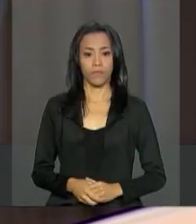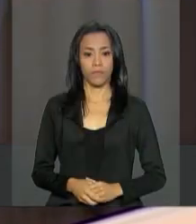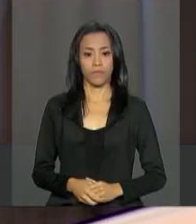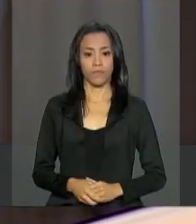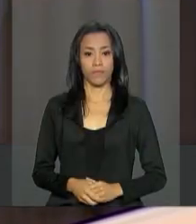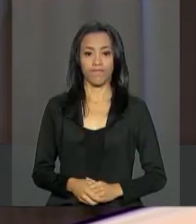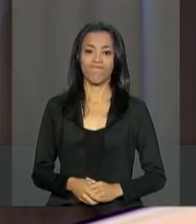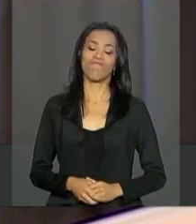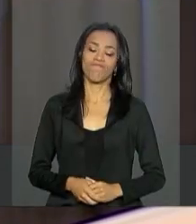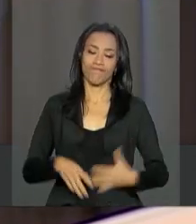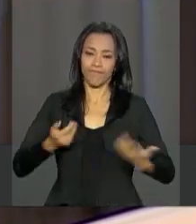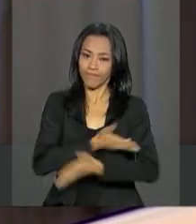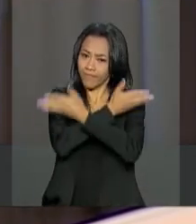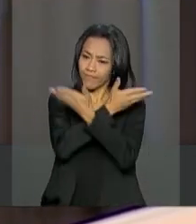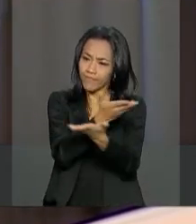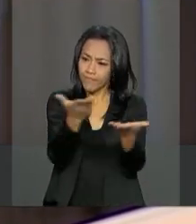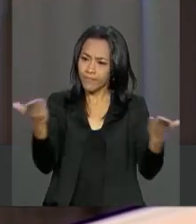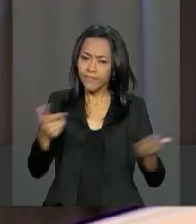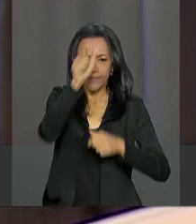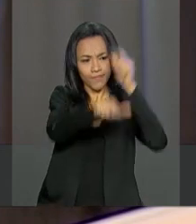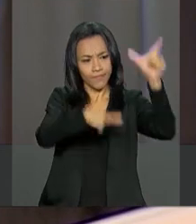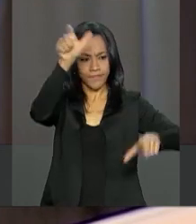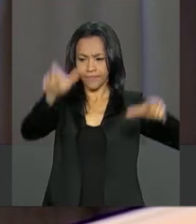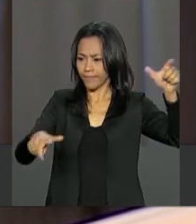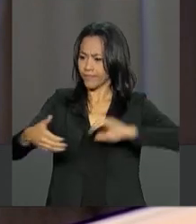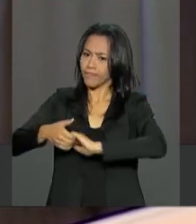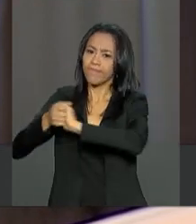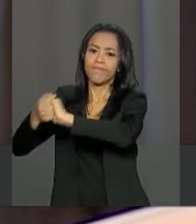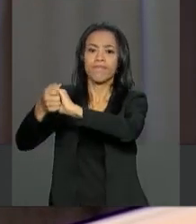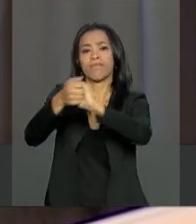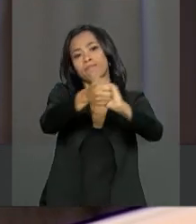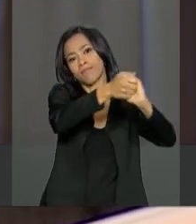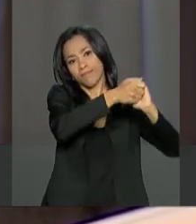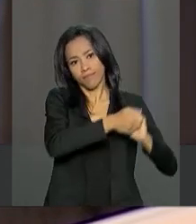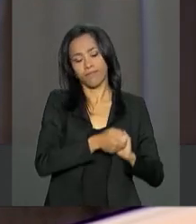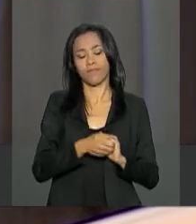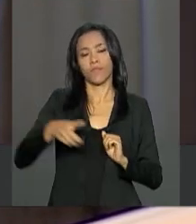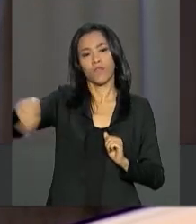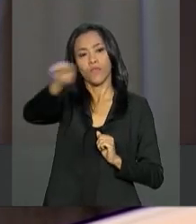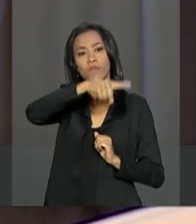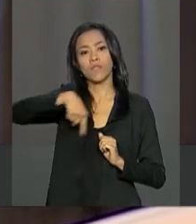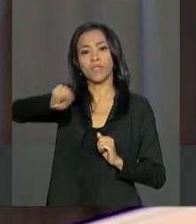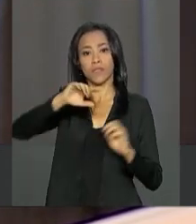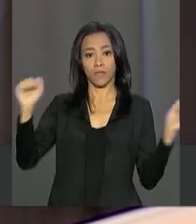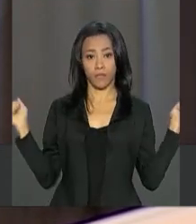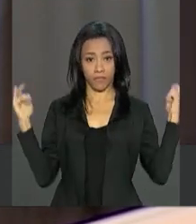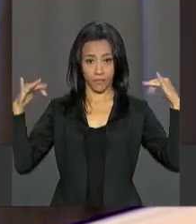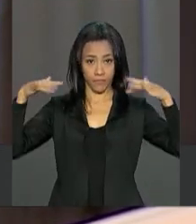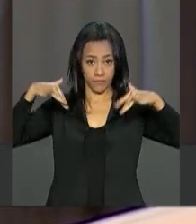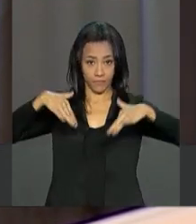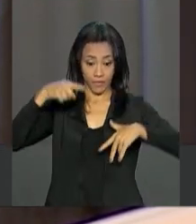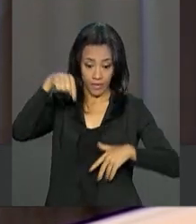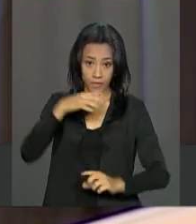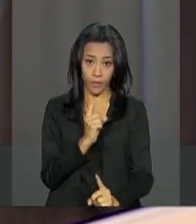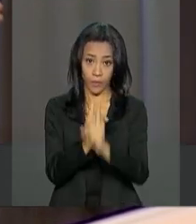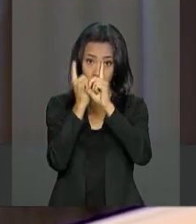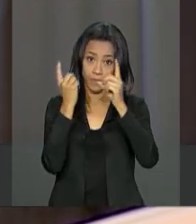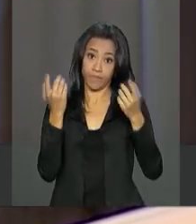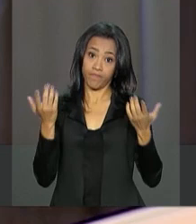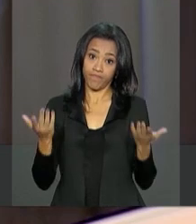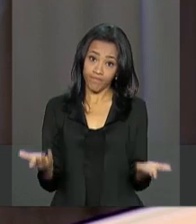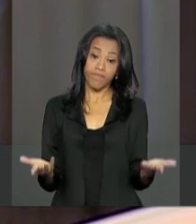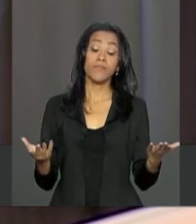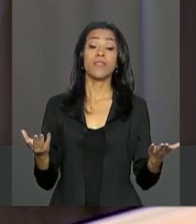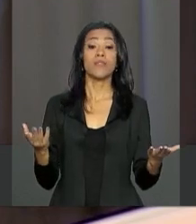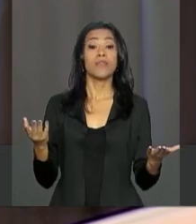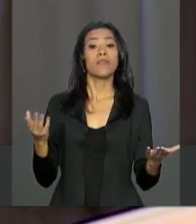lideranças empresariais que comparecem a este encontro. E,